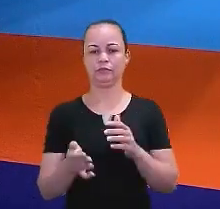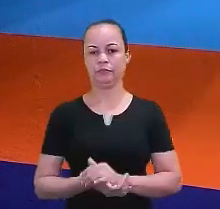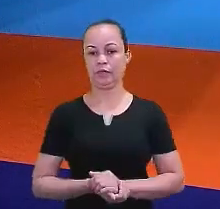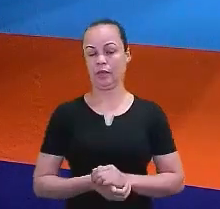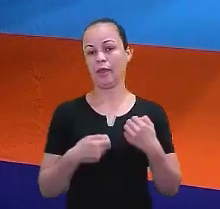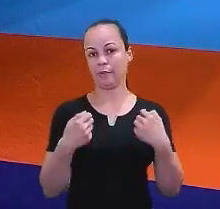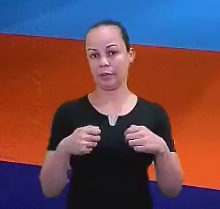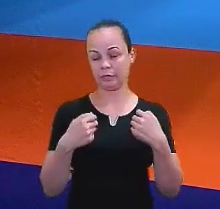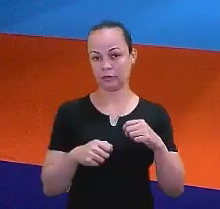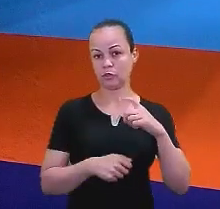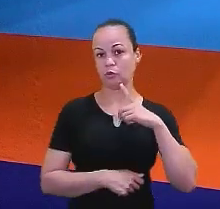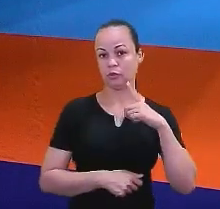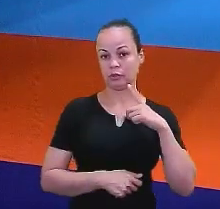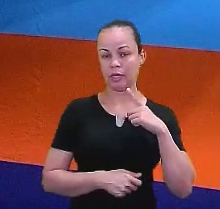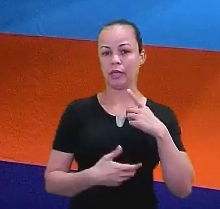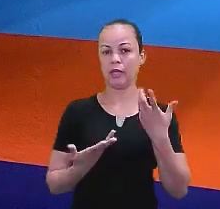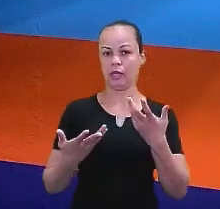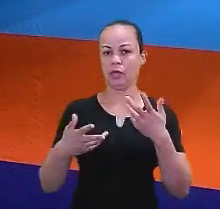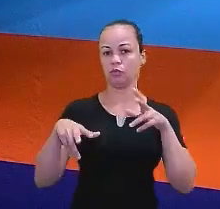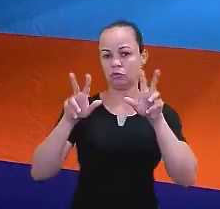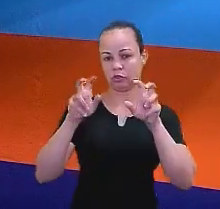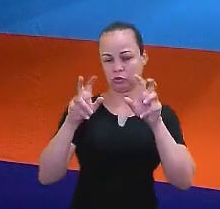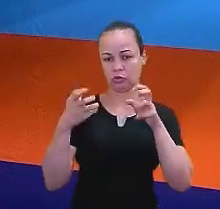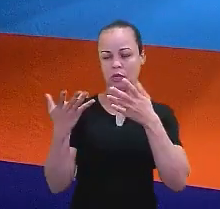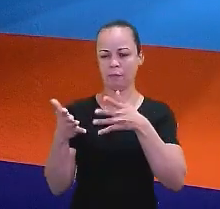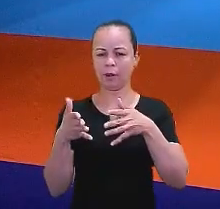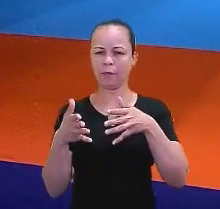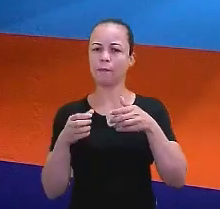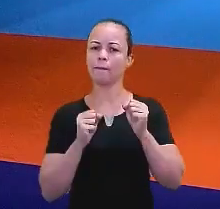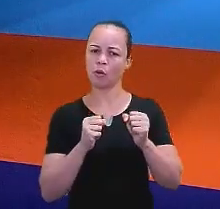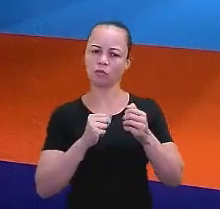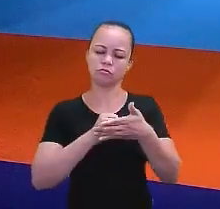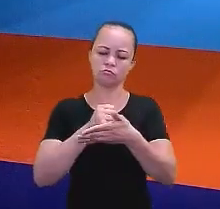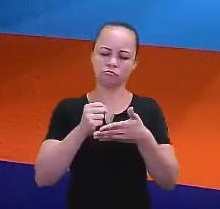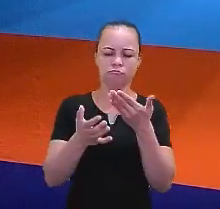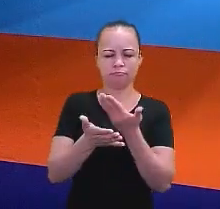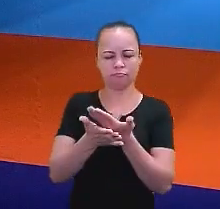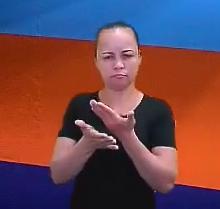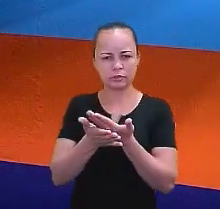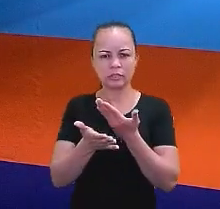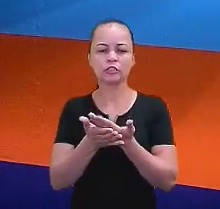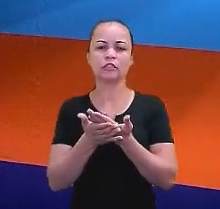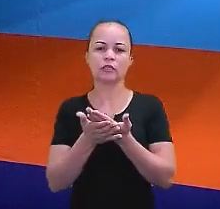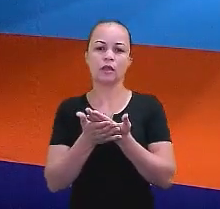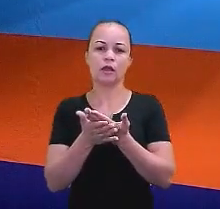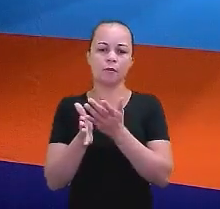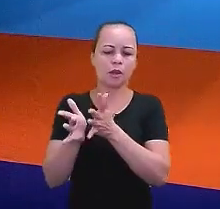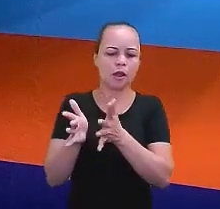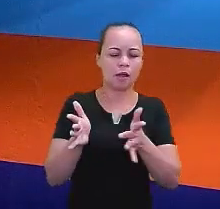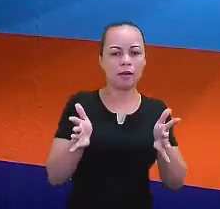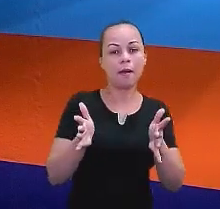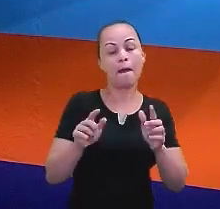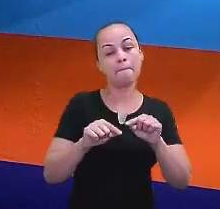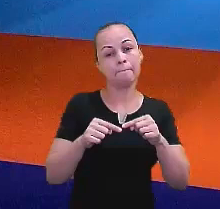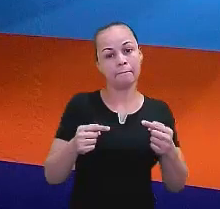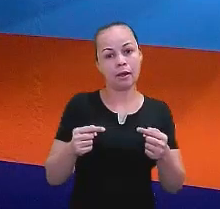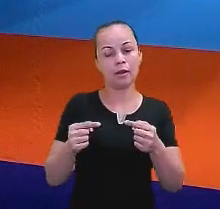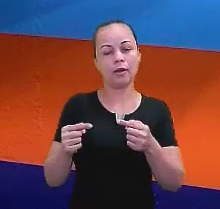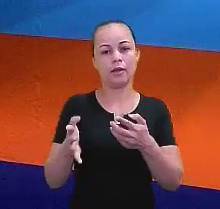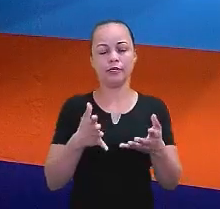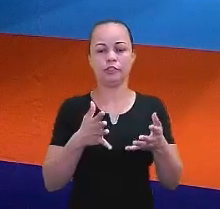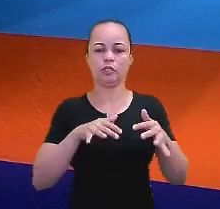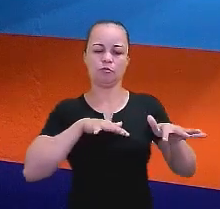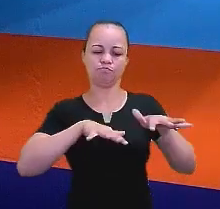tem que colocar os assuntos para podermos nos basear de forma cronológica, mas a gente sabe que é